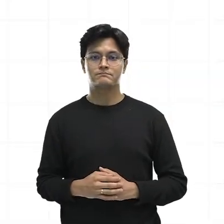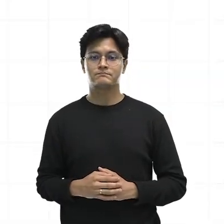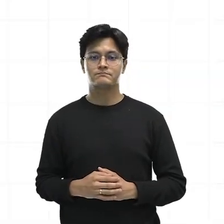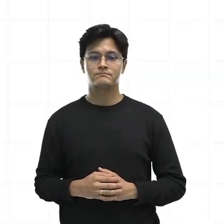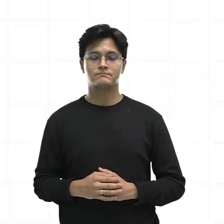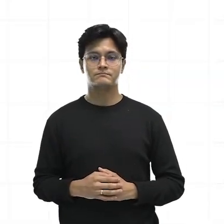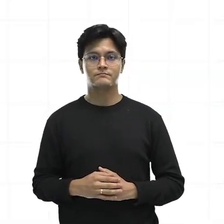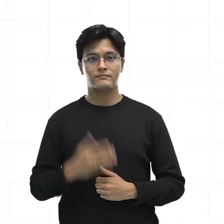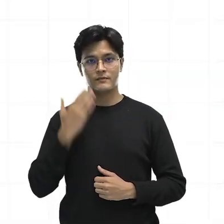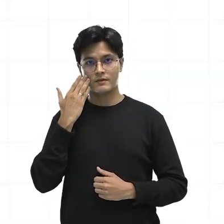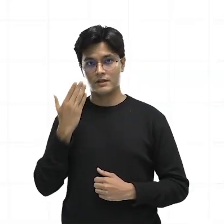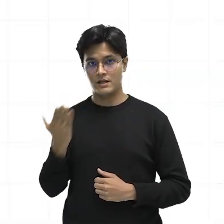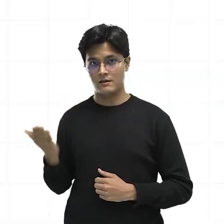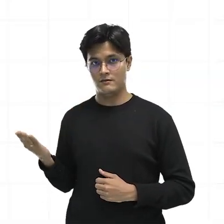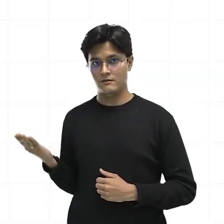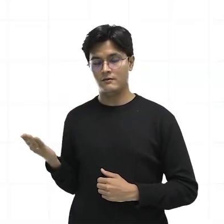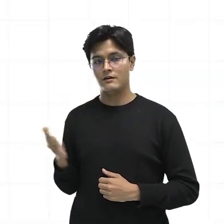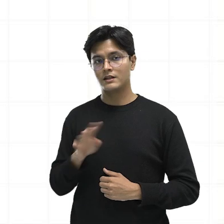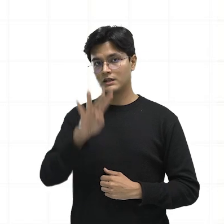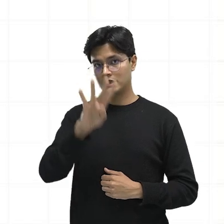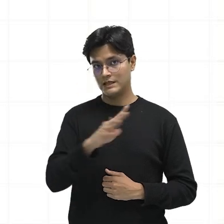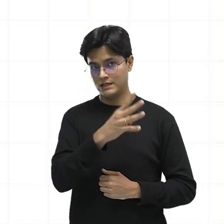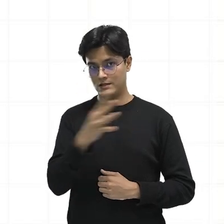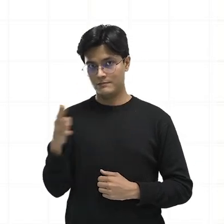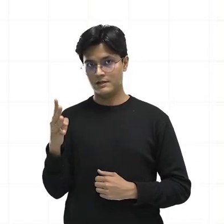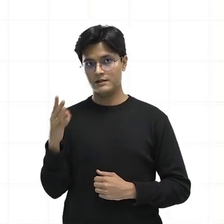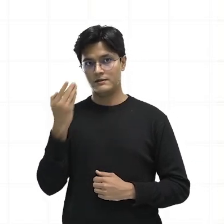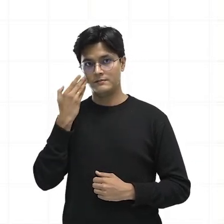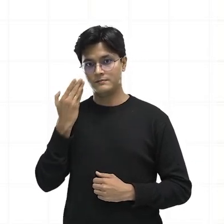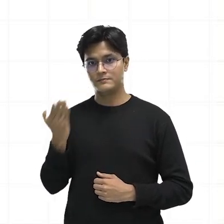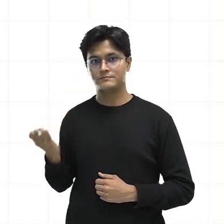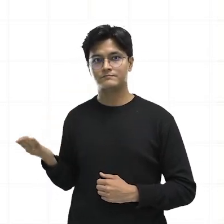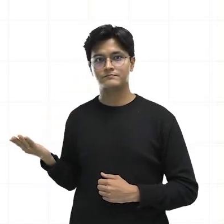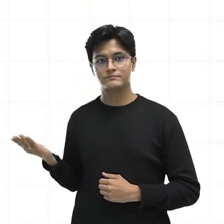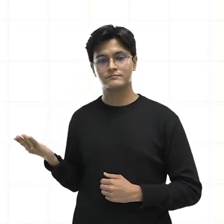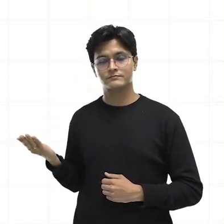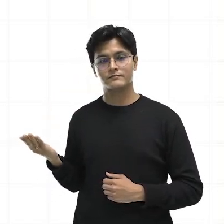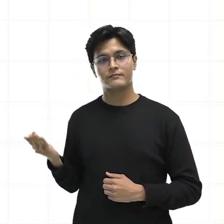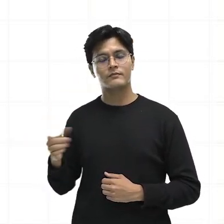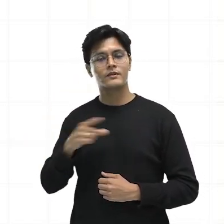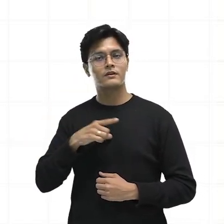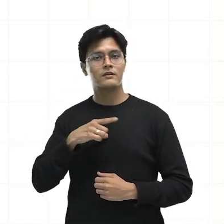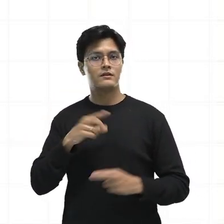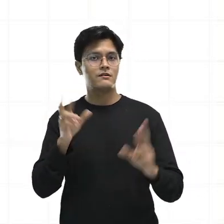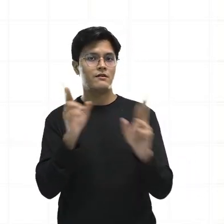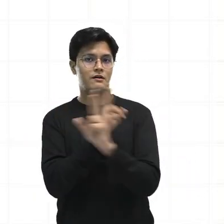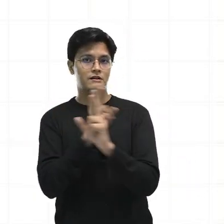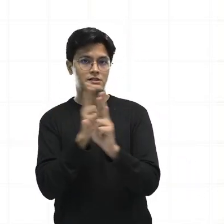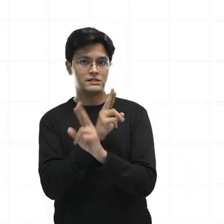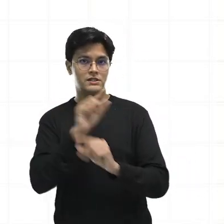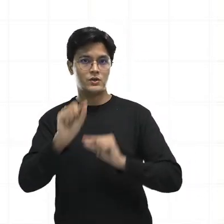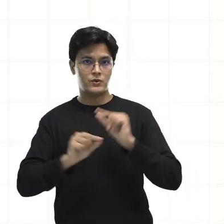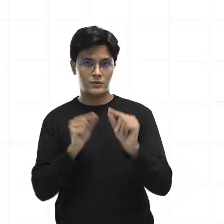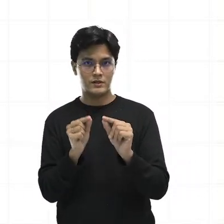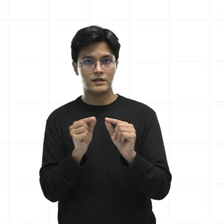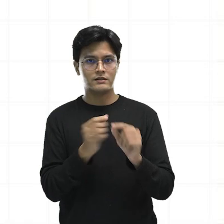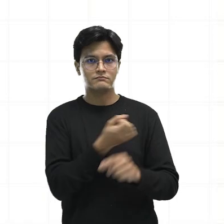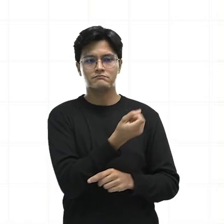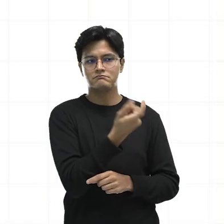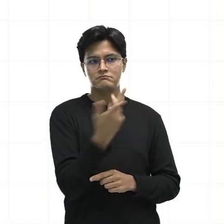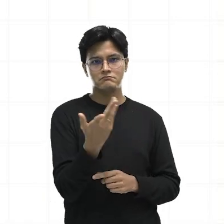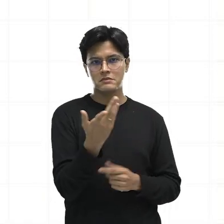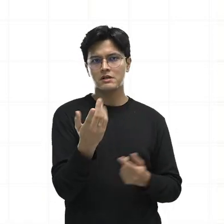Aqui nós temos a tabela, tá? Onde nós fizemos a relação entre as duas